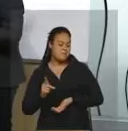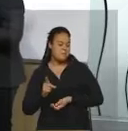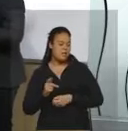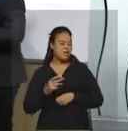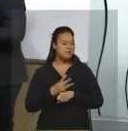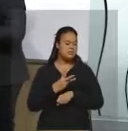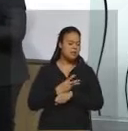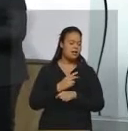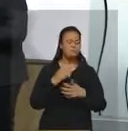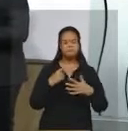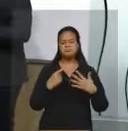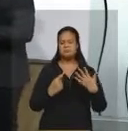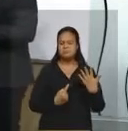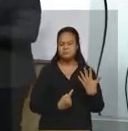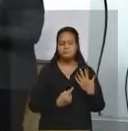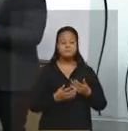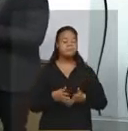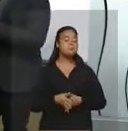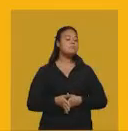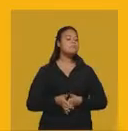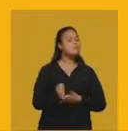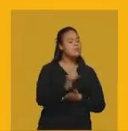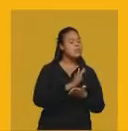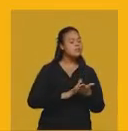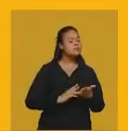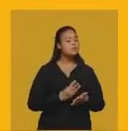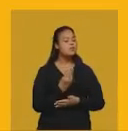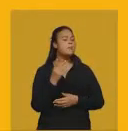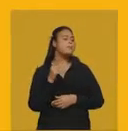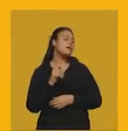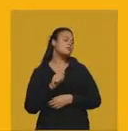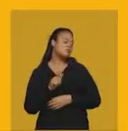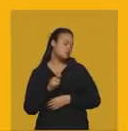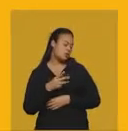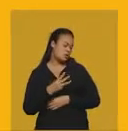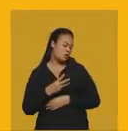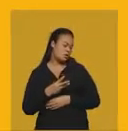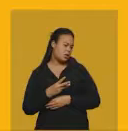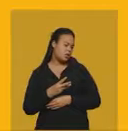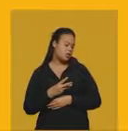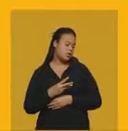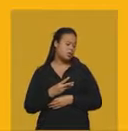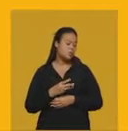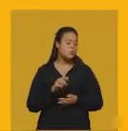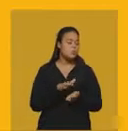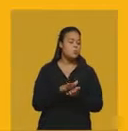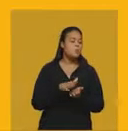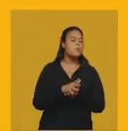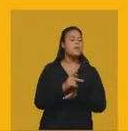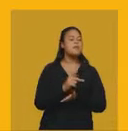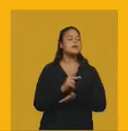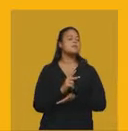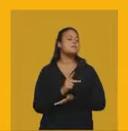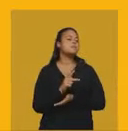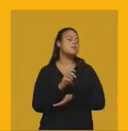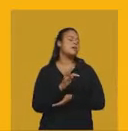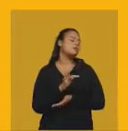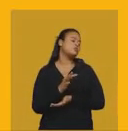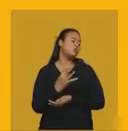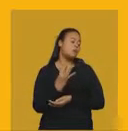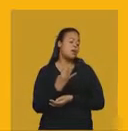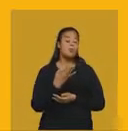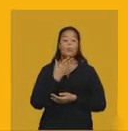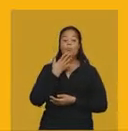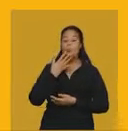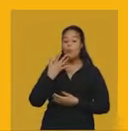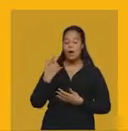instantânea. A atividade 3 da página 3 do PET volume 4 pergunta o seguinte: quais